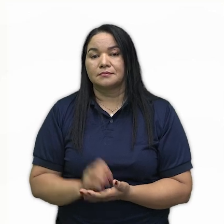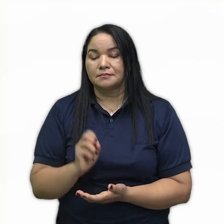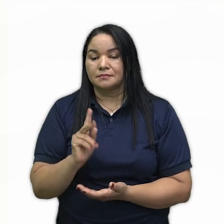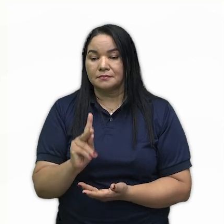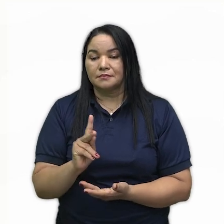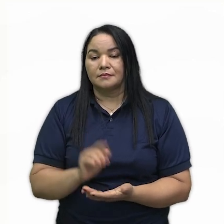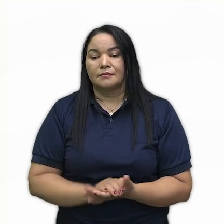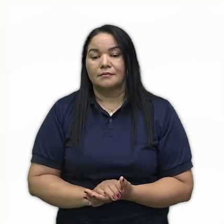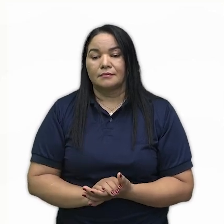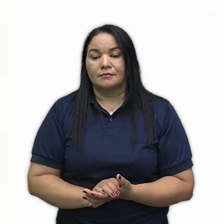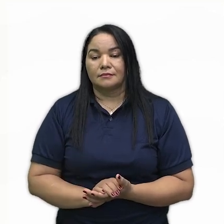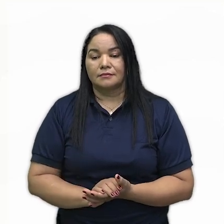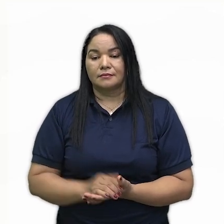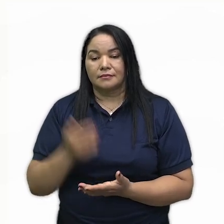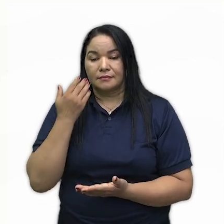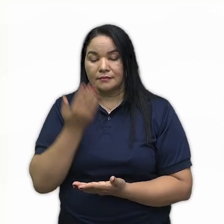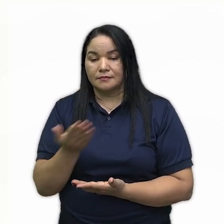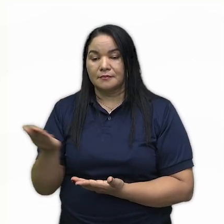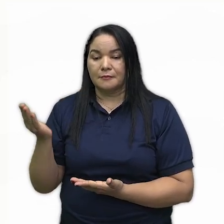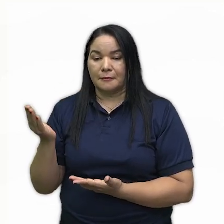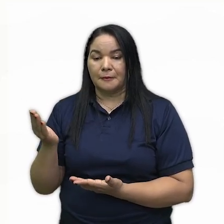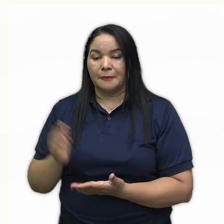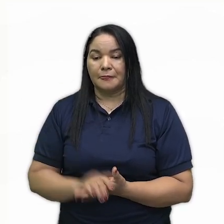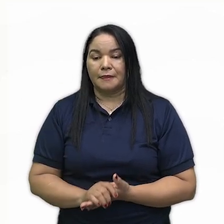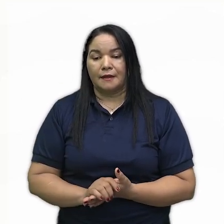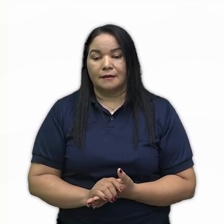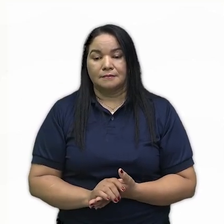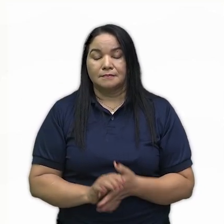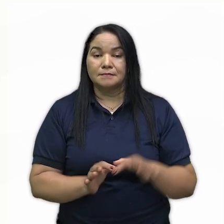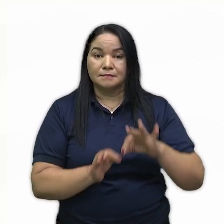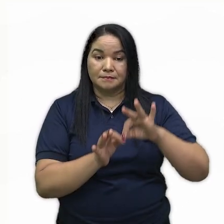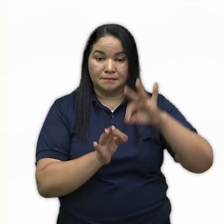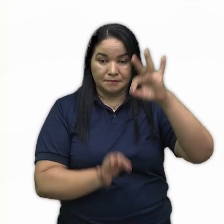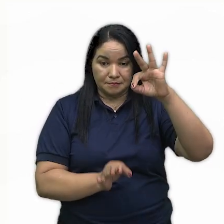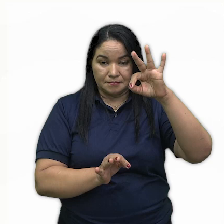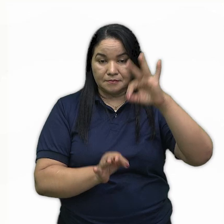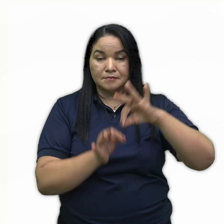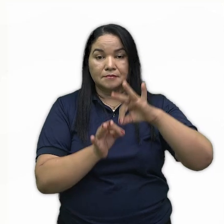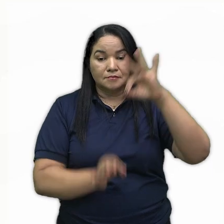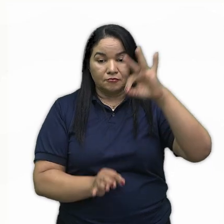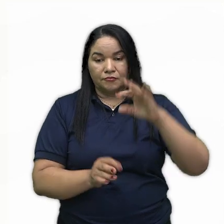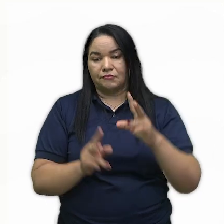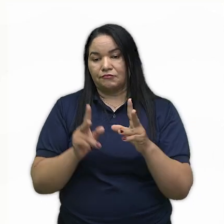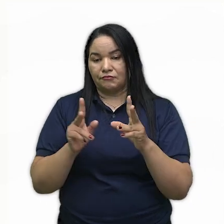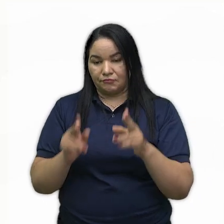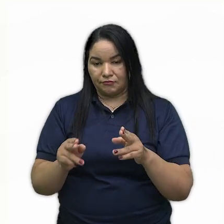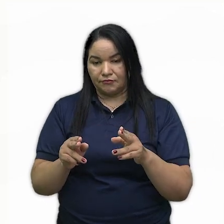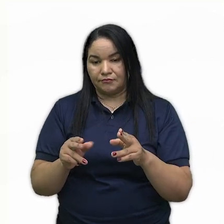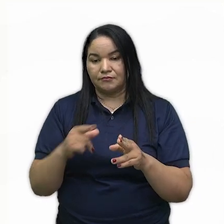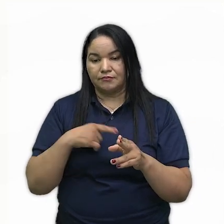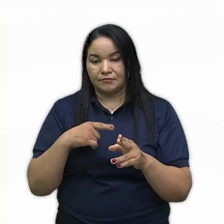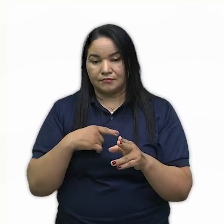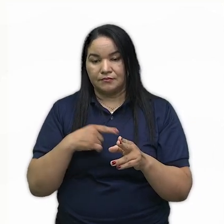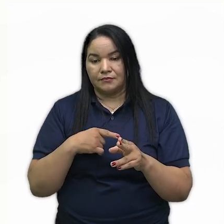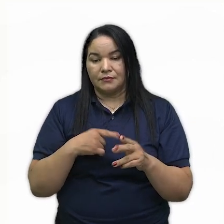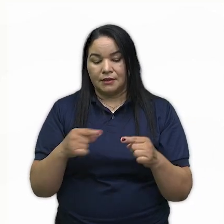ok? Sendo exatamente aqui da mesma distância, tanto da de cima como da de baixo. E aí você tem a